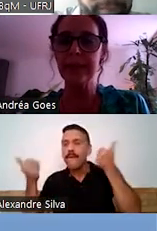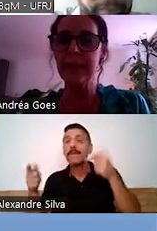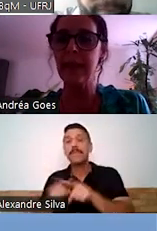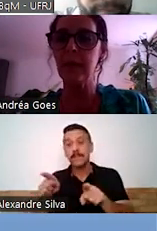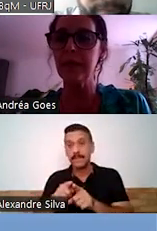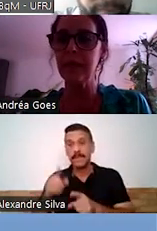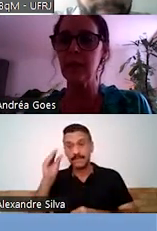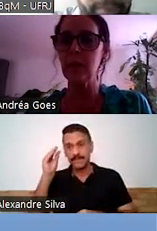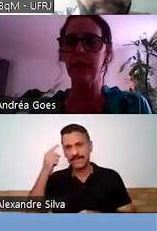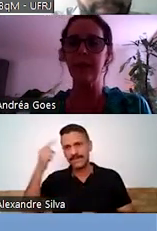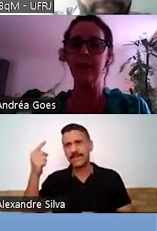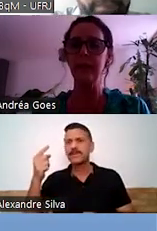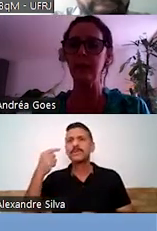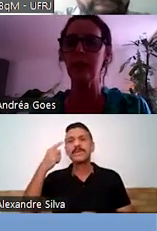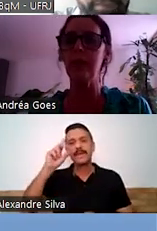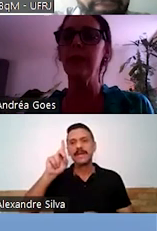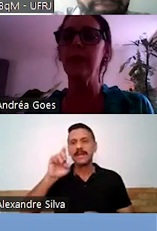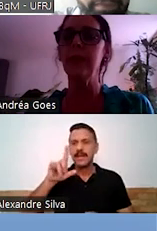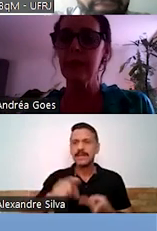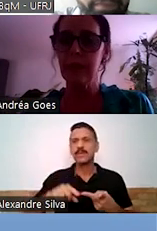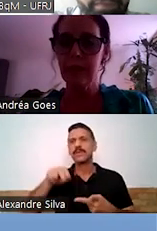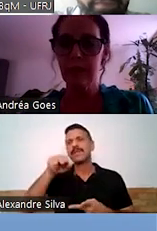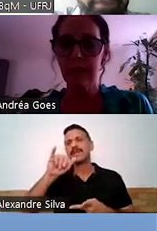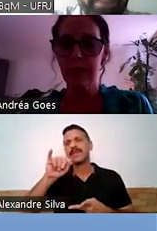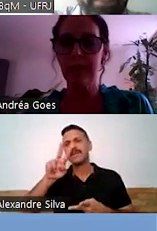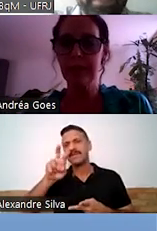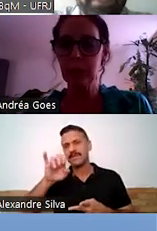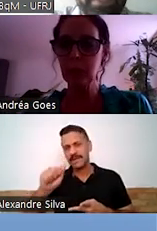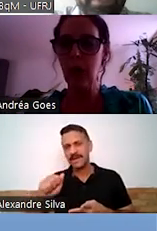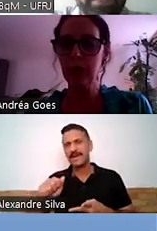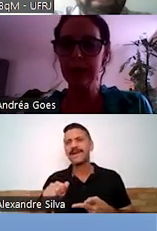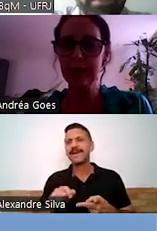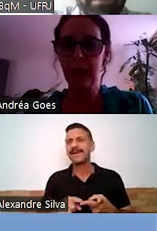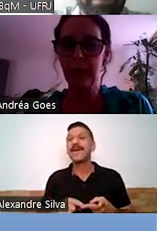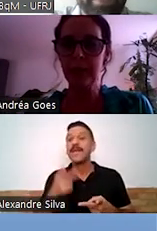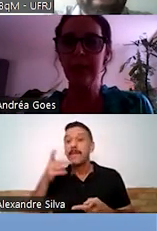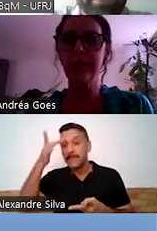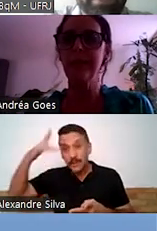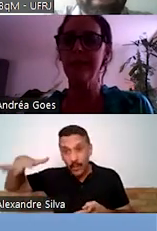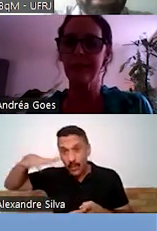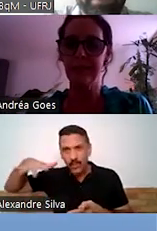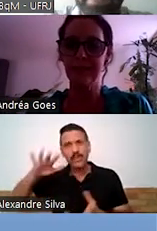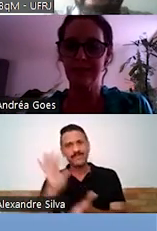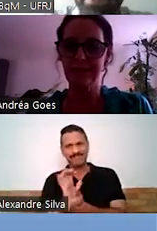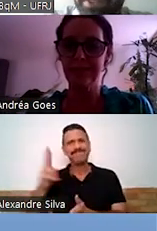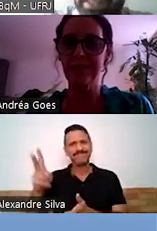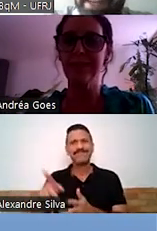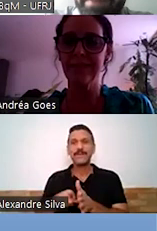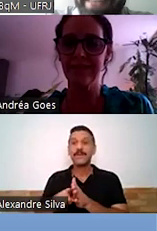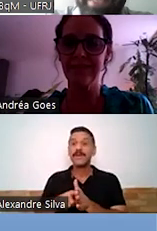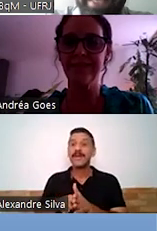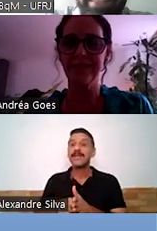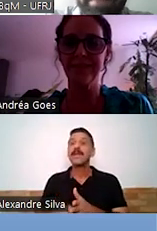não sei se você se lembra, Danilo, da Nívia, esse Não, pessoal dessa época daí. não, porque eu sou